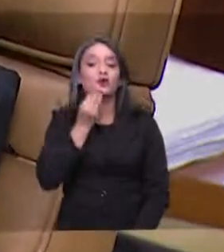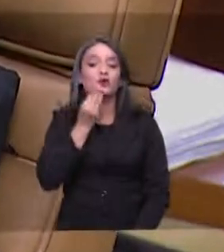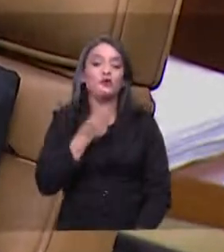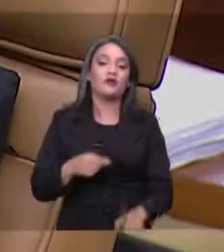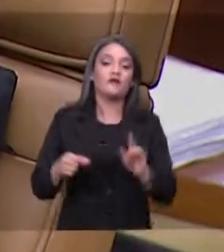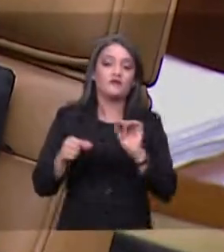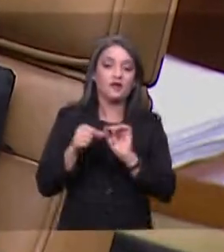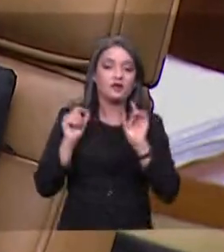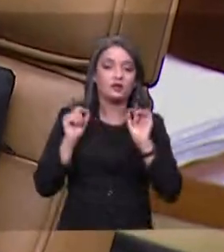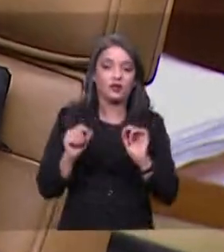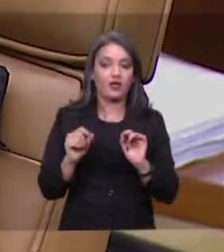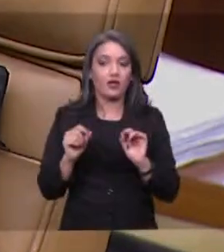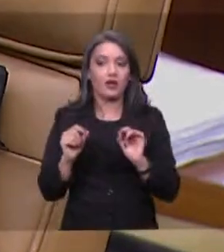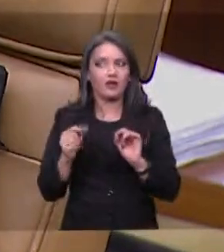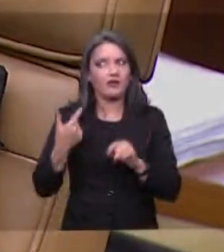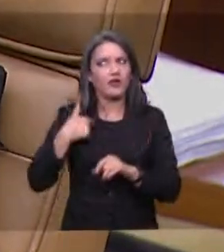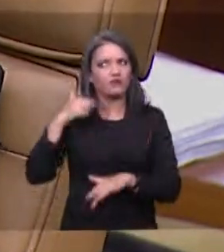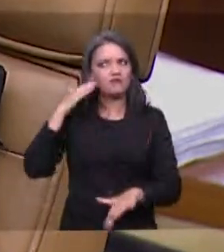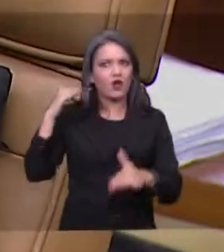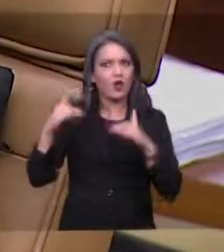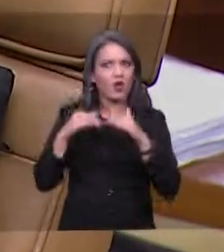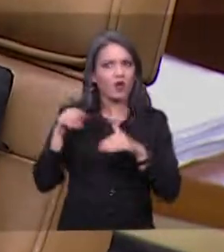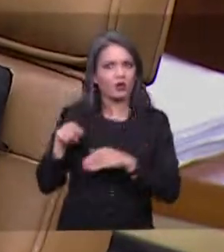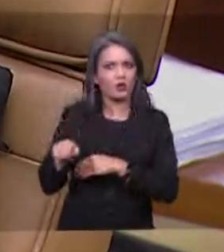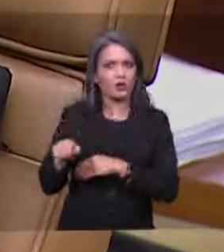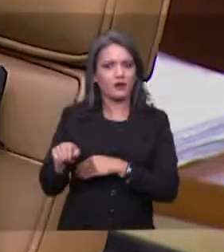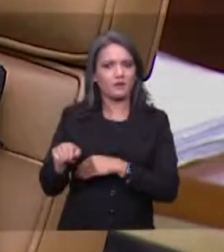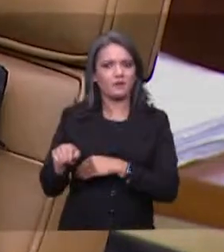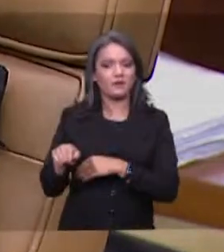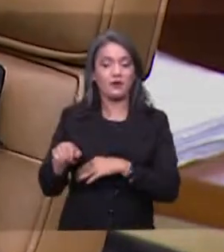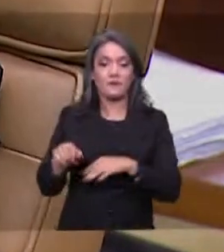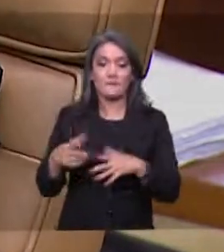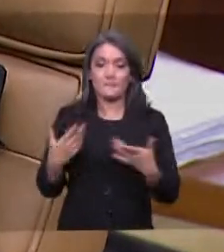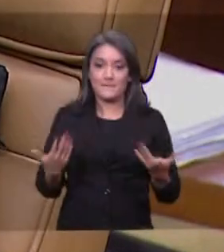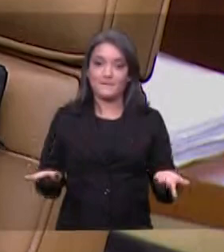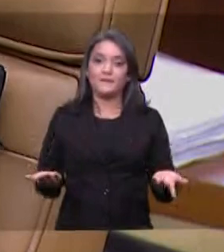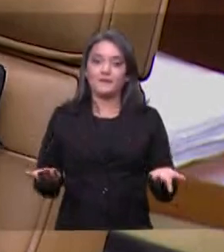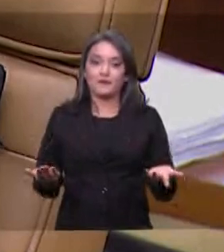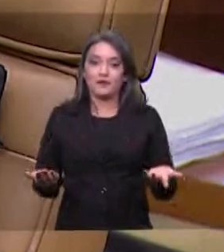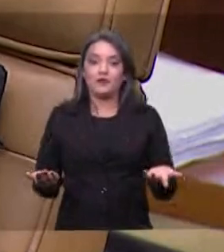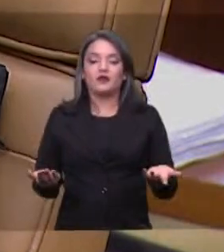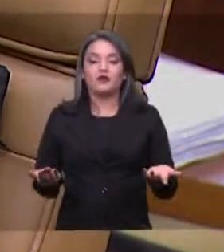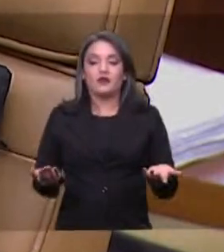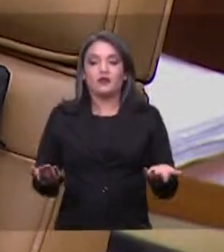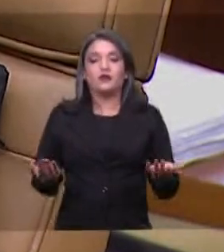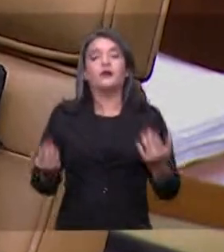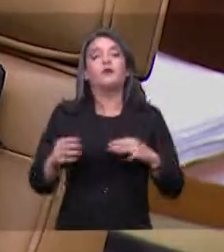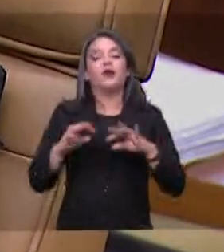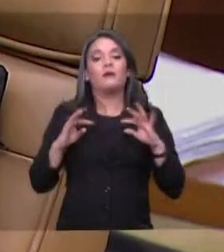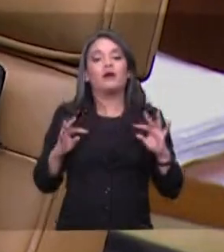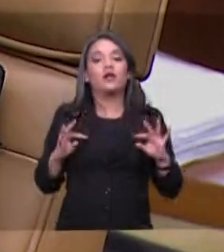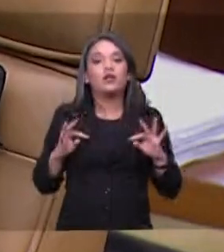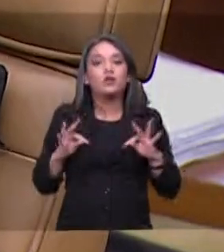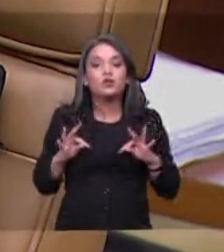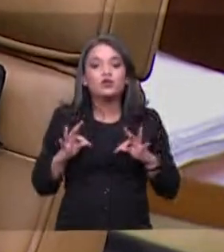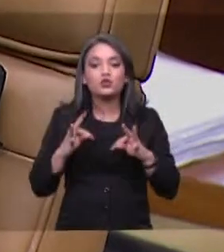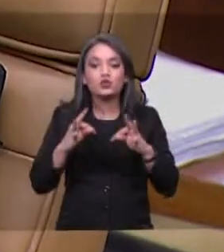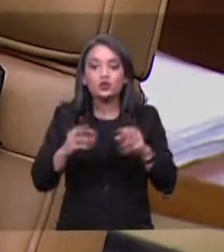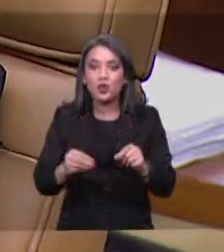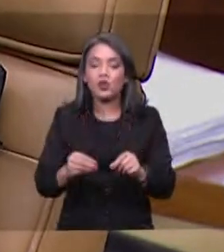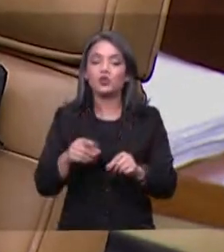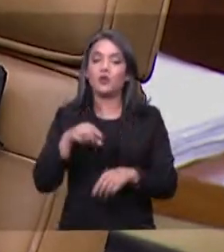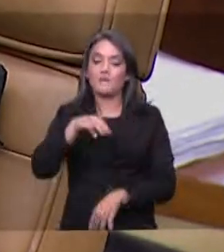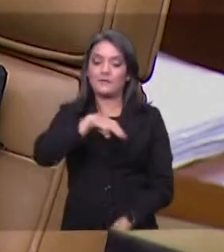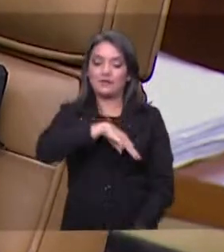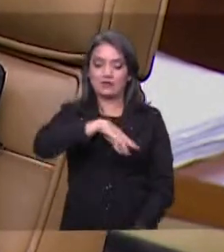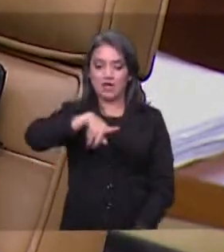eu estou absolutamente de acordo, até por coerência, para que todos os atos praticados